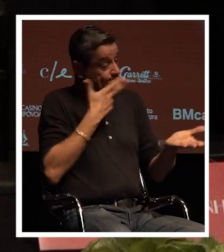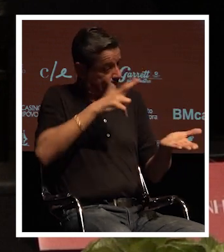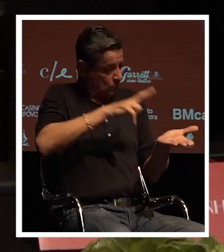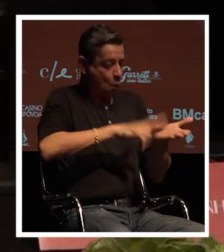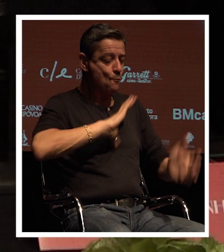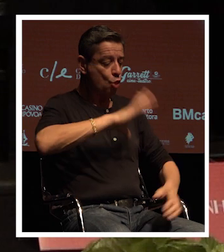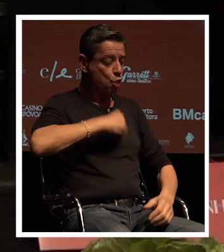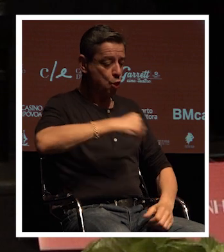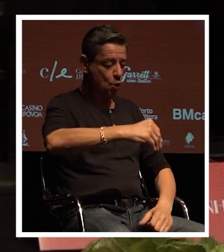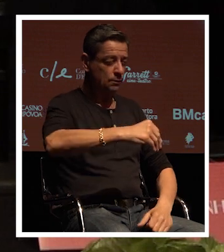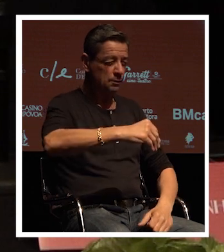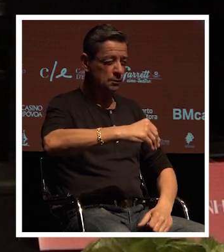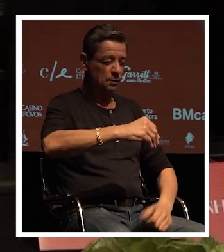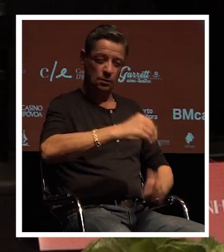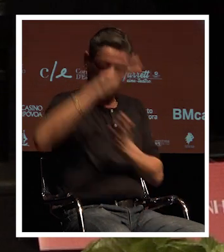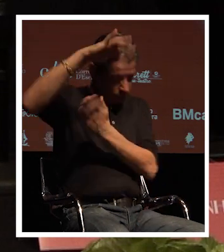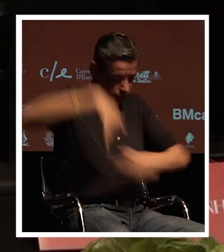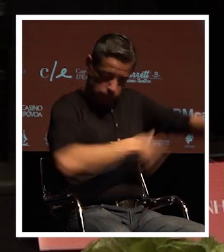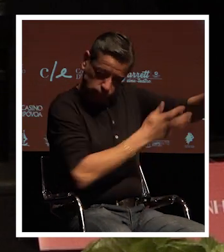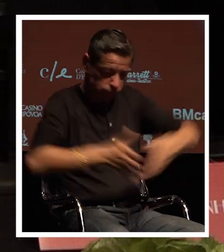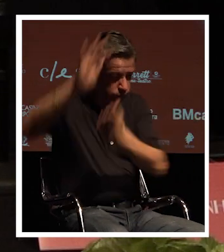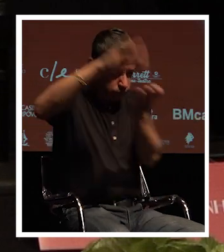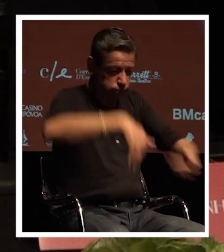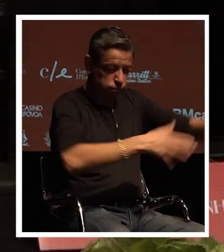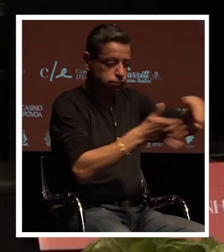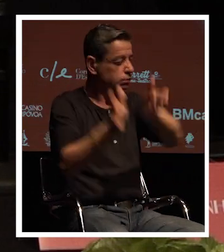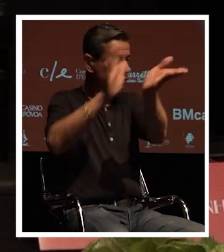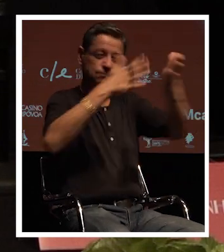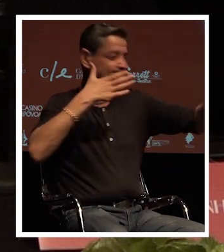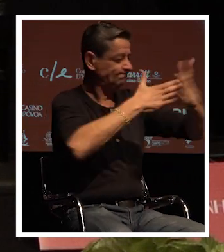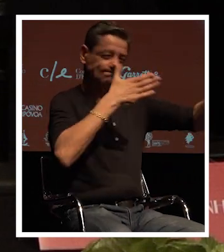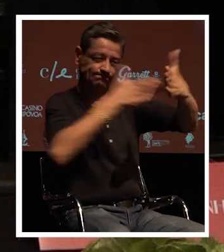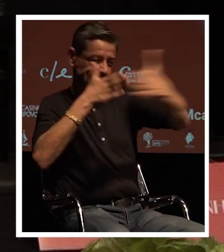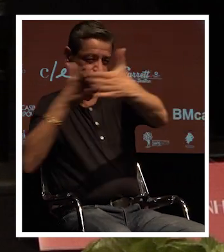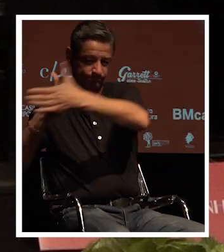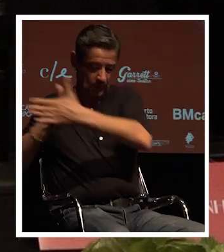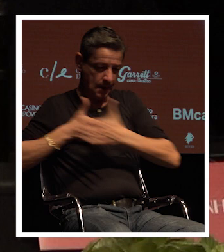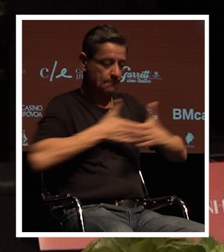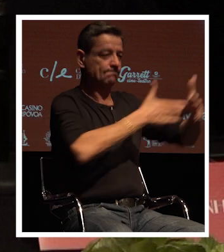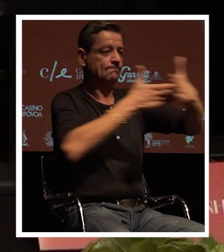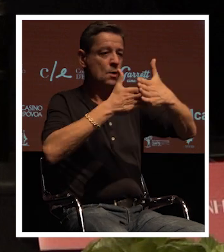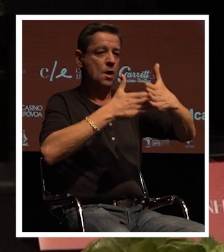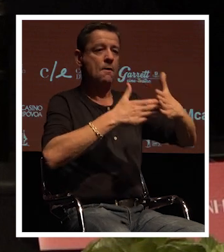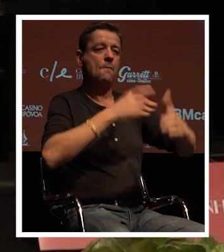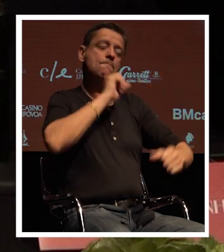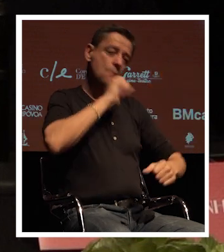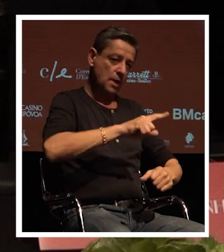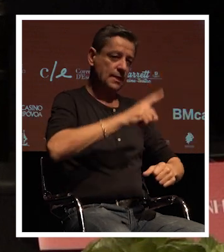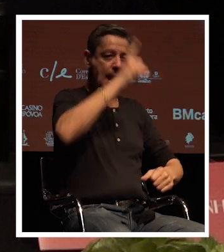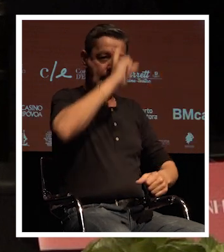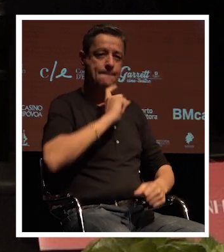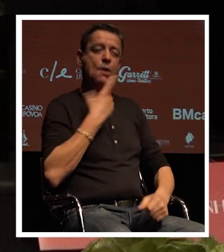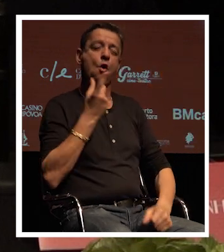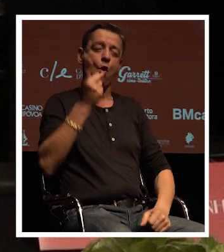o mundo tornou-se num labirinto de não lugares e de becos sem saída permitam-me que nos relembre que